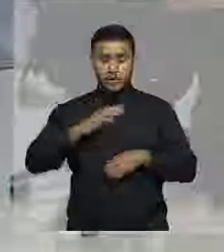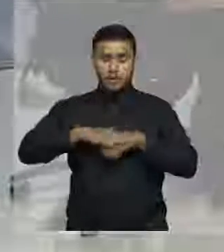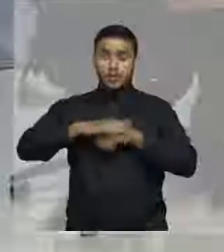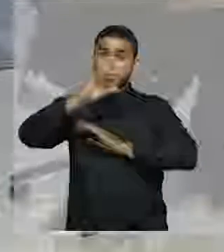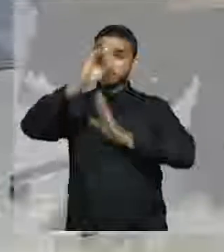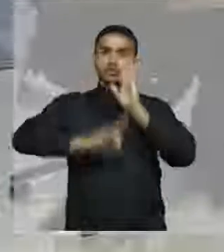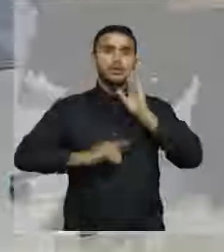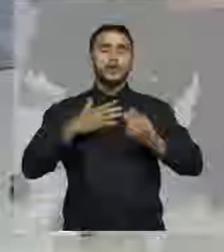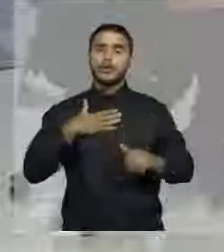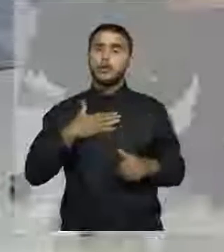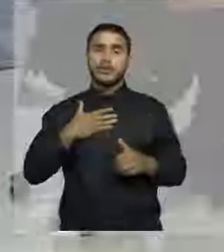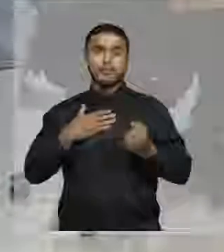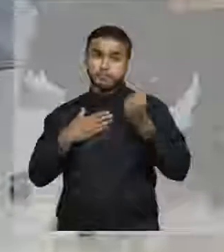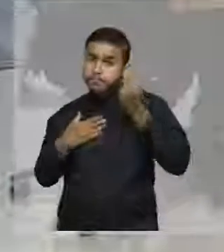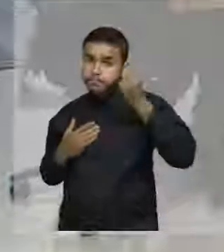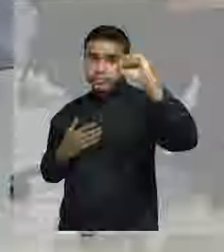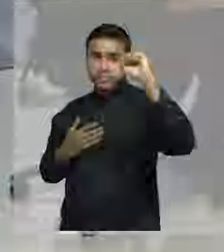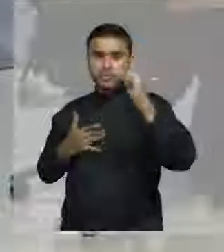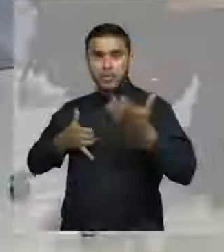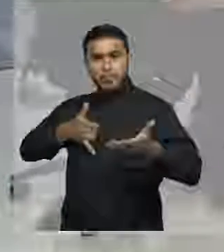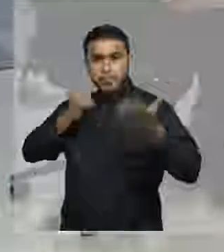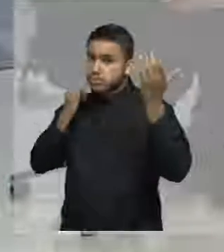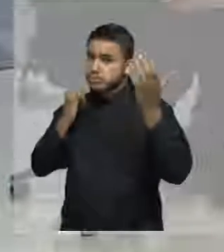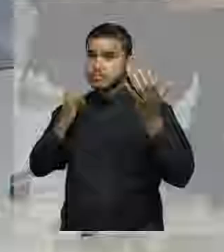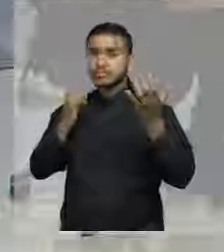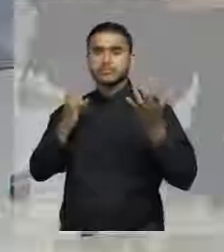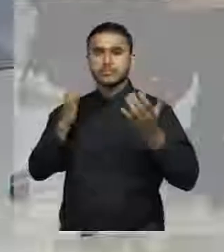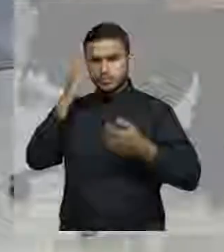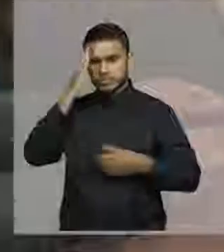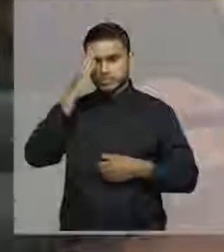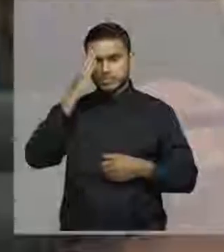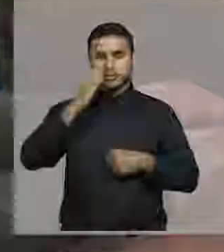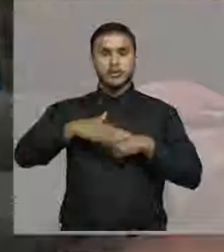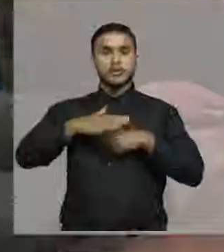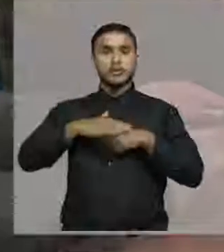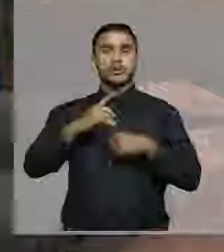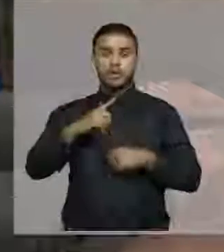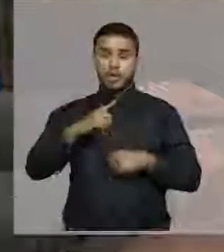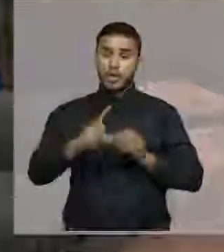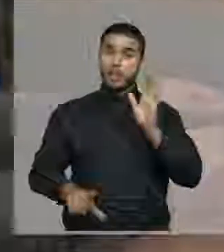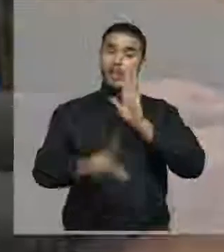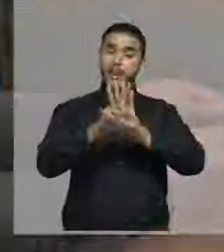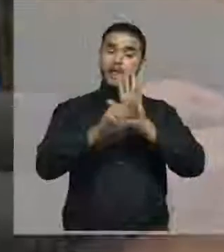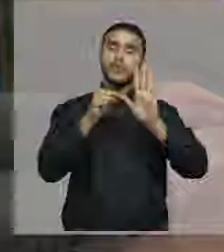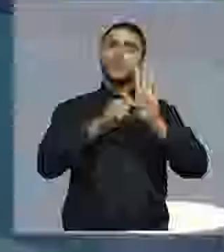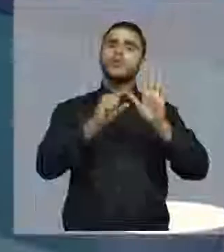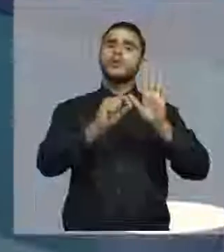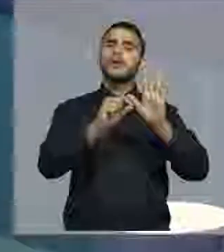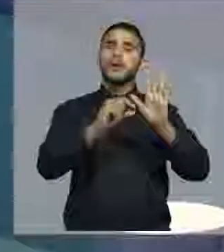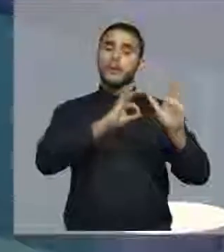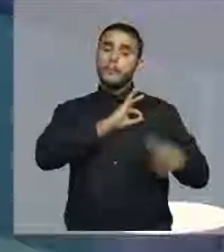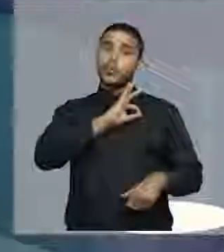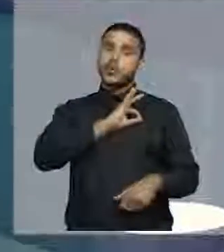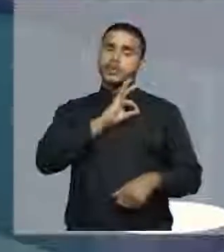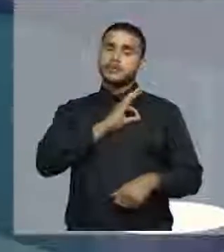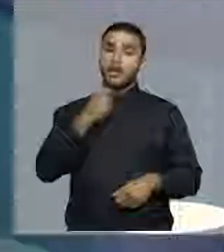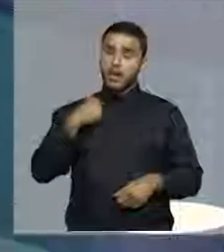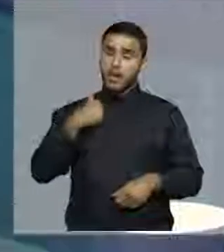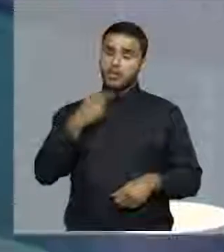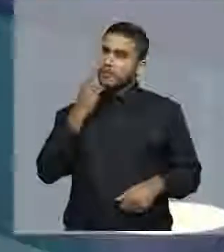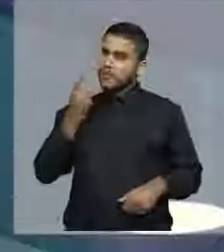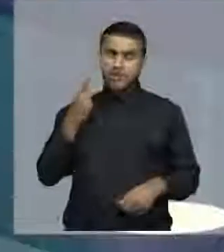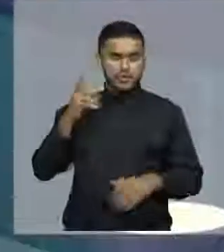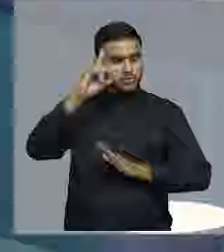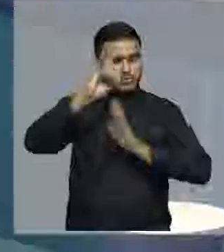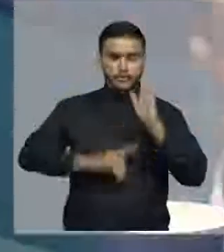exercício regular do direito ou até no estrito cumprimento de um dever legal, porque ele tem o dever legal de enfrentar quem ostenta a arma de guerra na